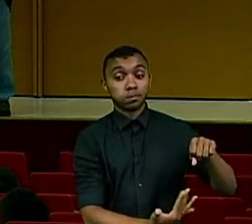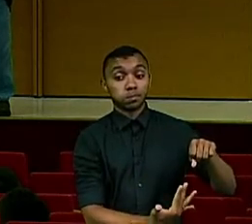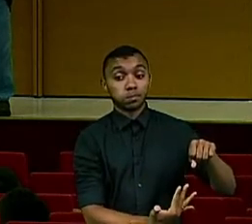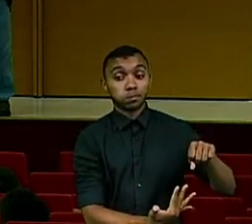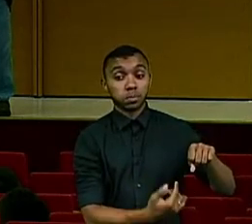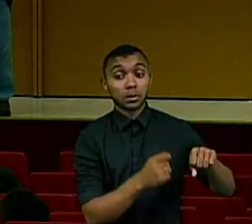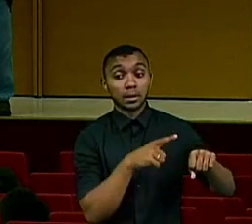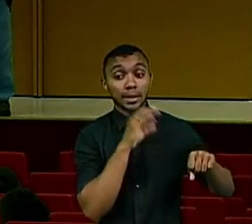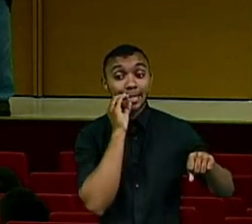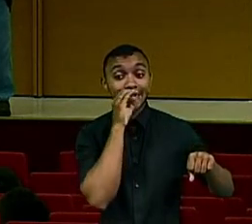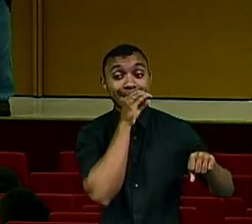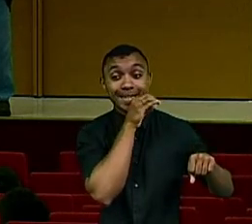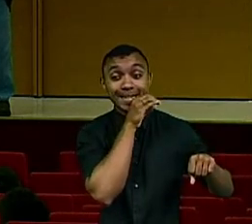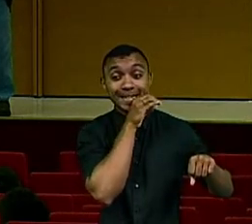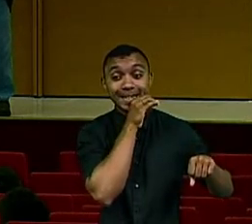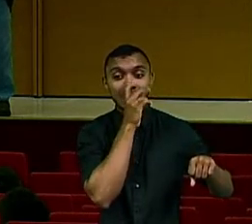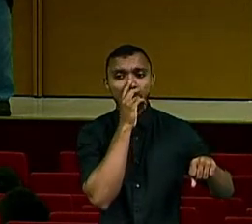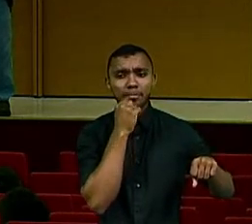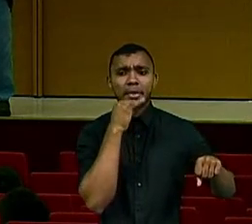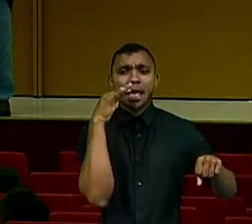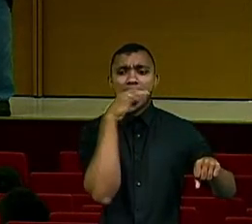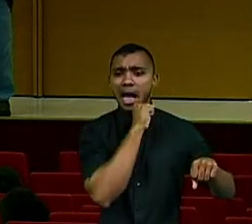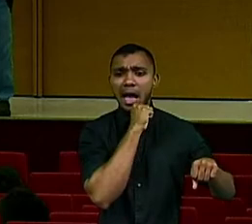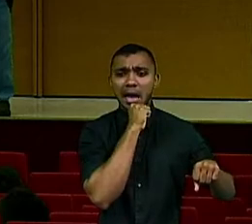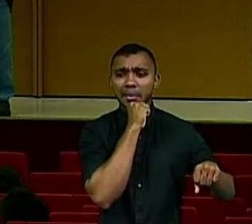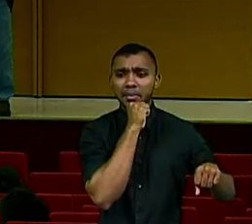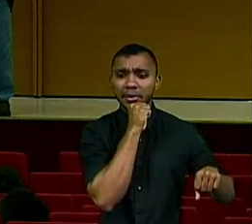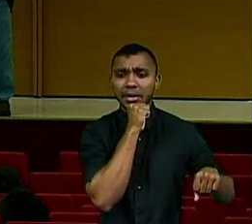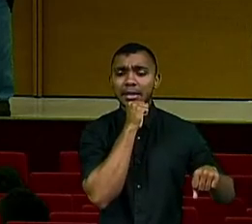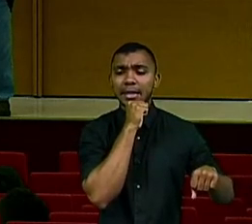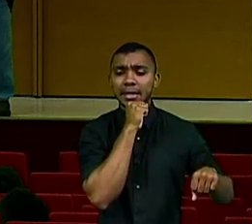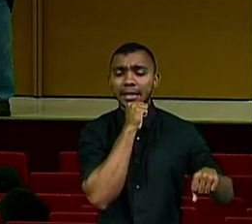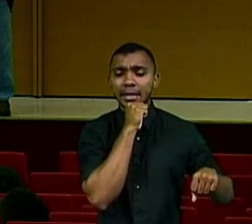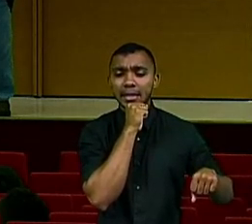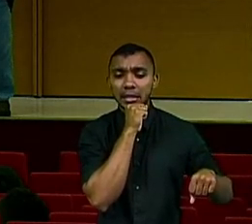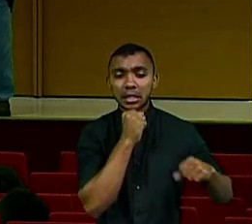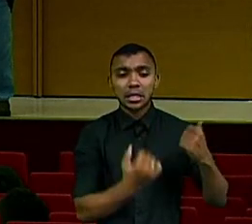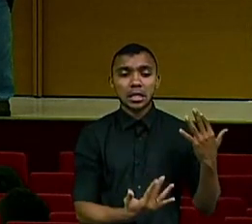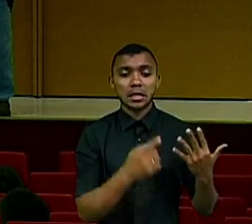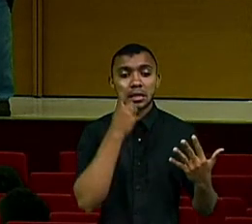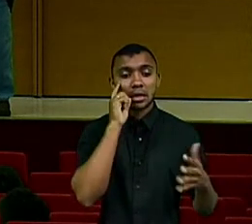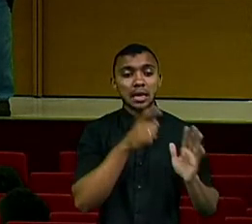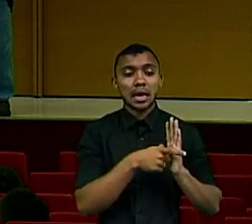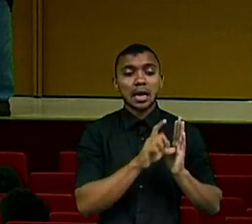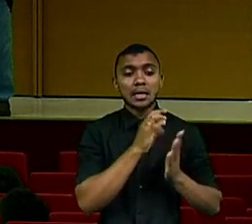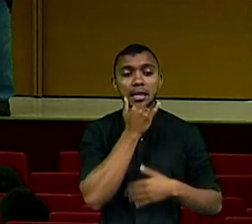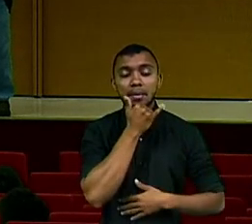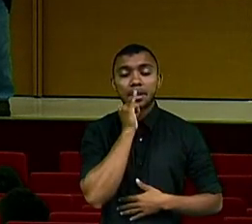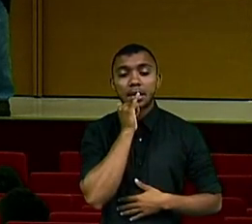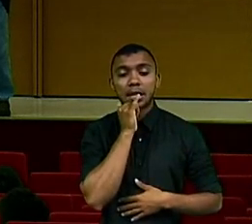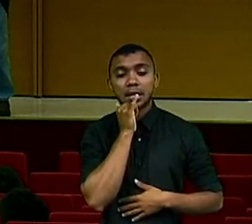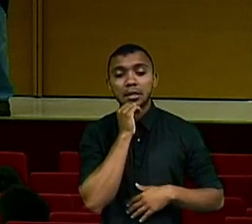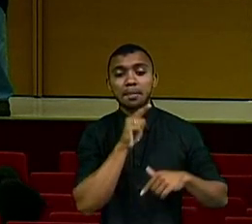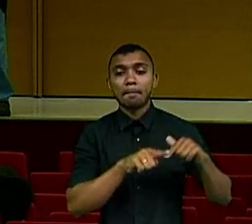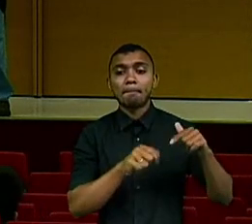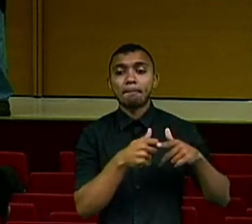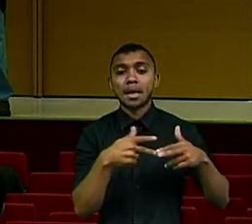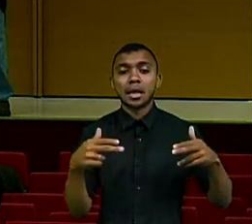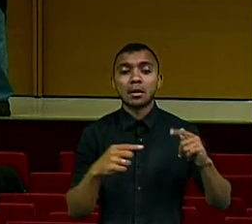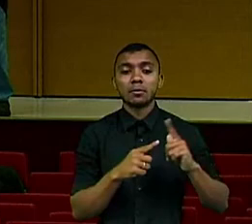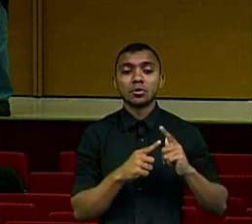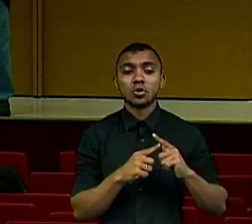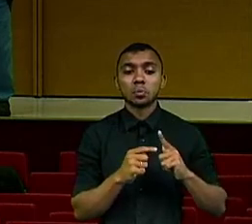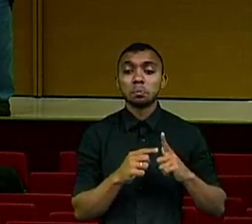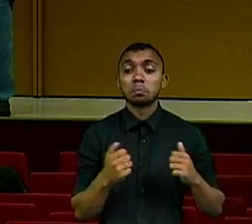a outra sendo aquecido vai depender da condutibilidade do material concorda a independência a condutibilidade